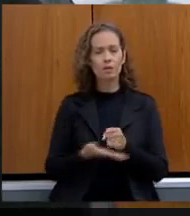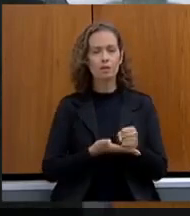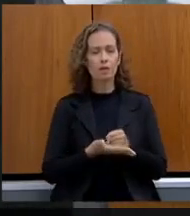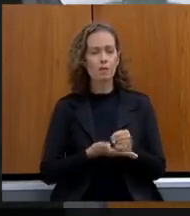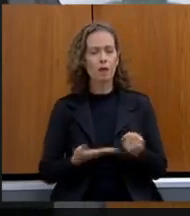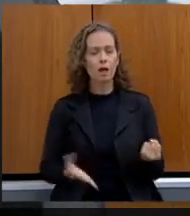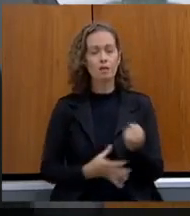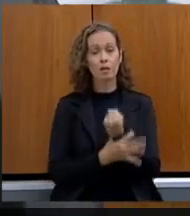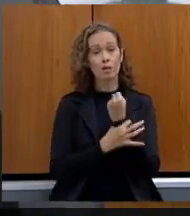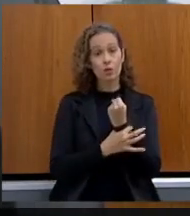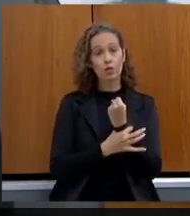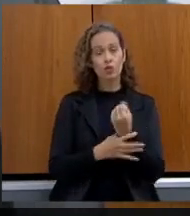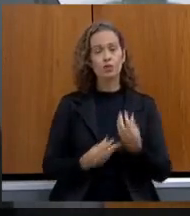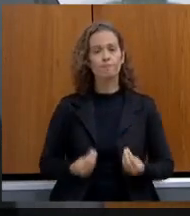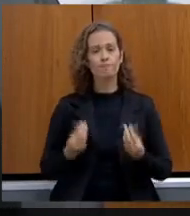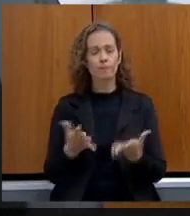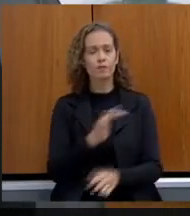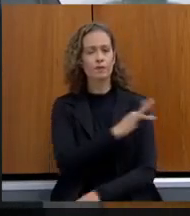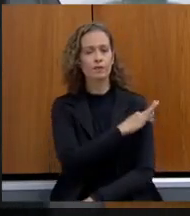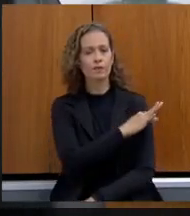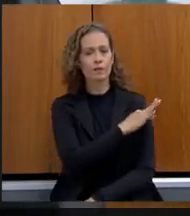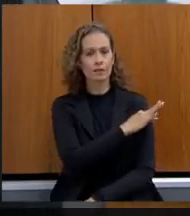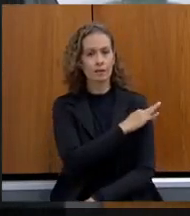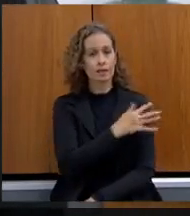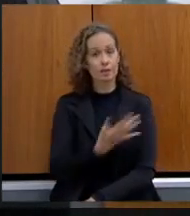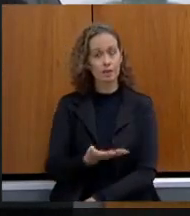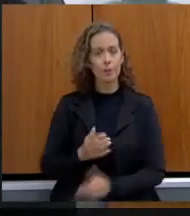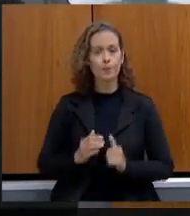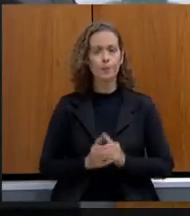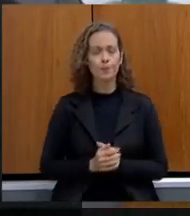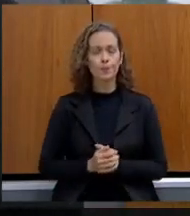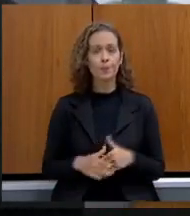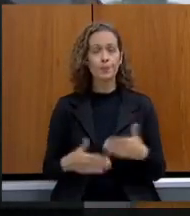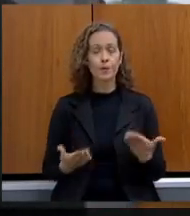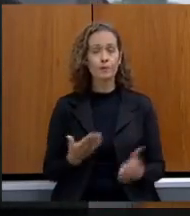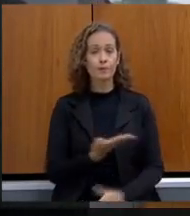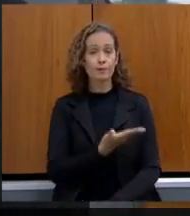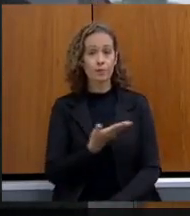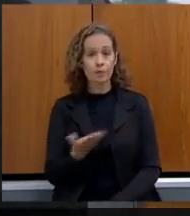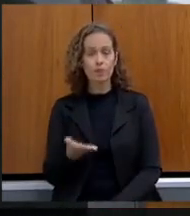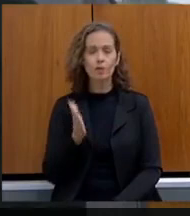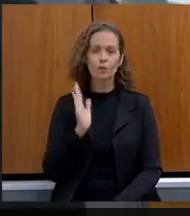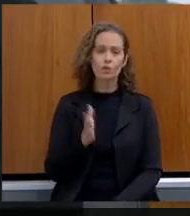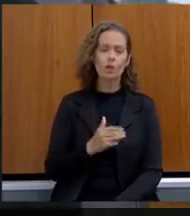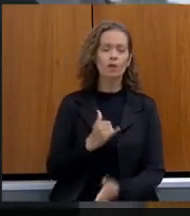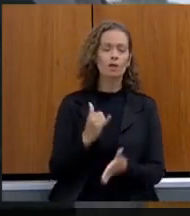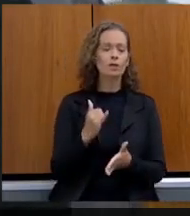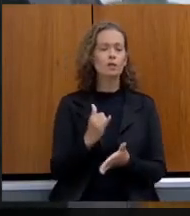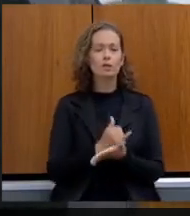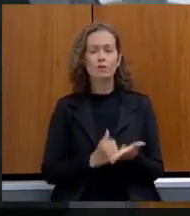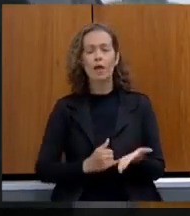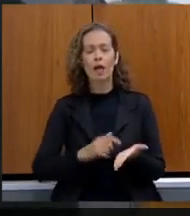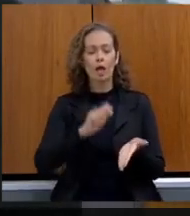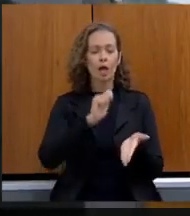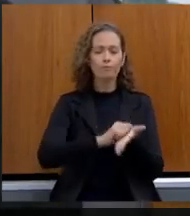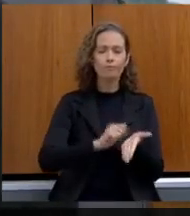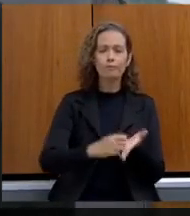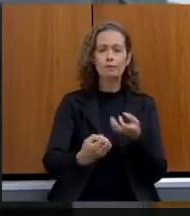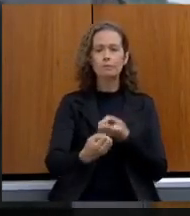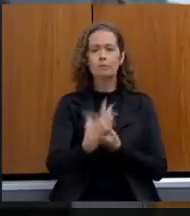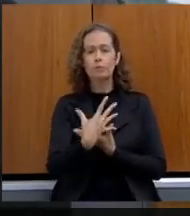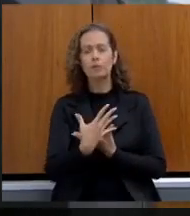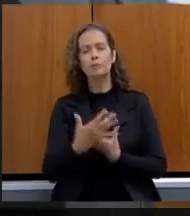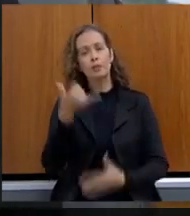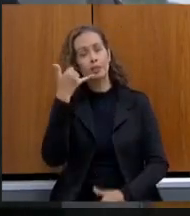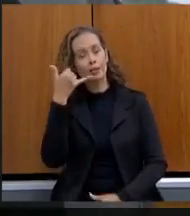o antigo esse processo de fiscalização e não foram poucos os momentos em que você me escreveu me ligou pediu uma